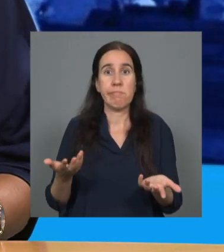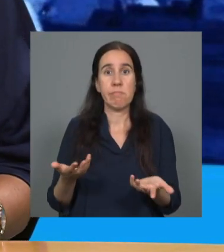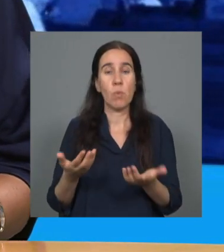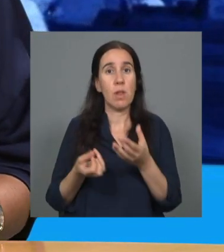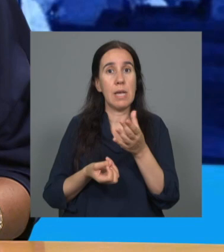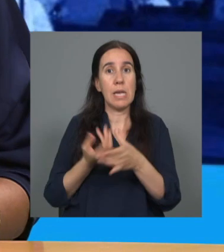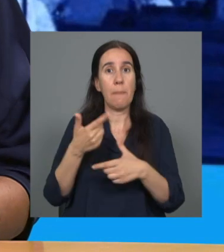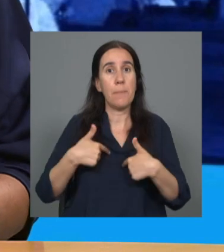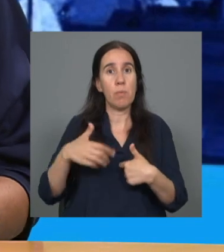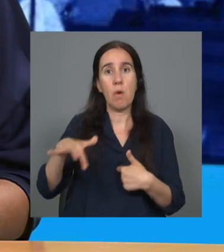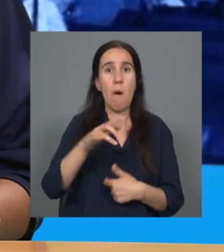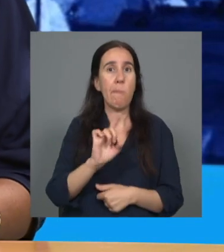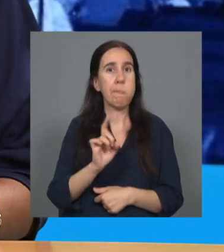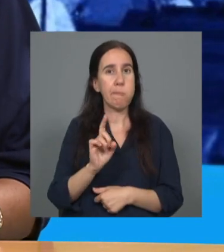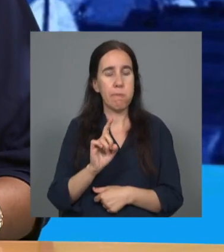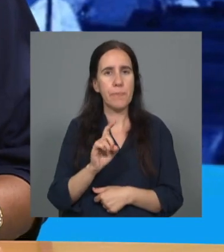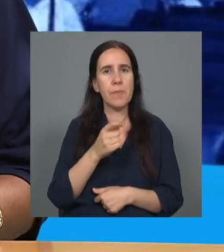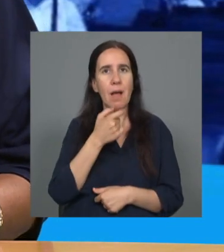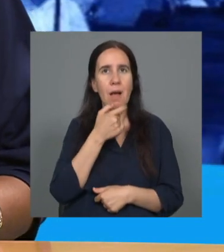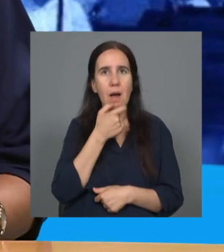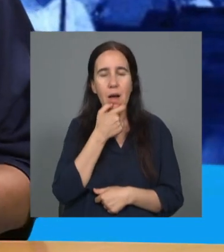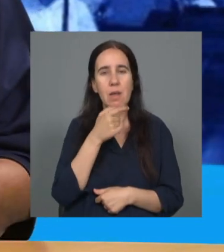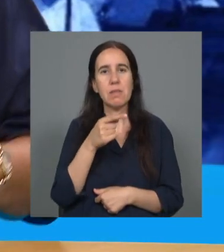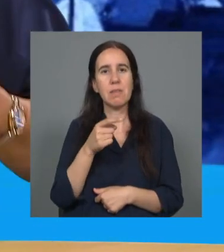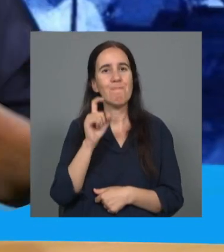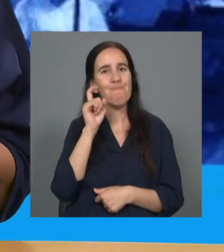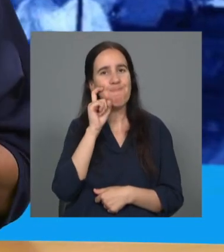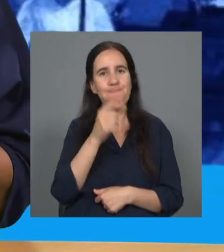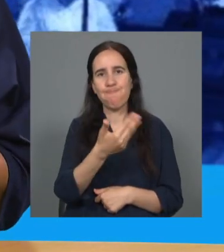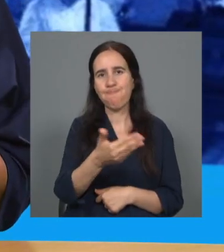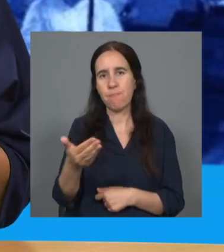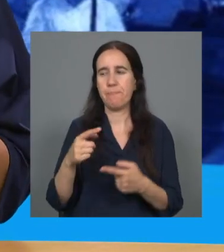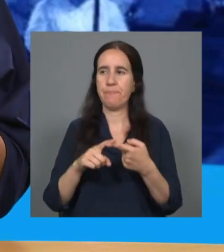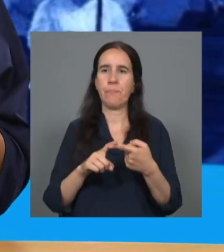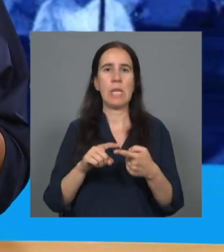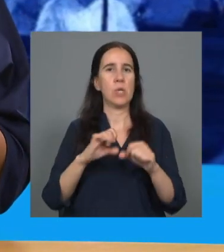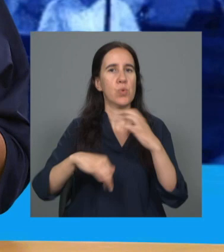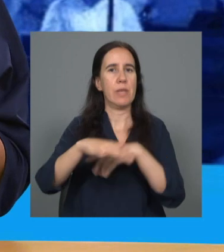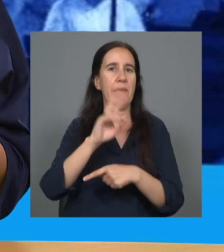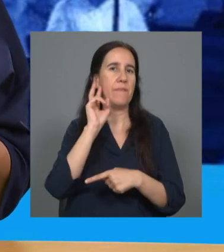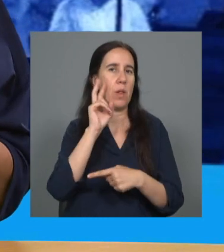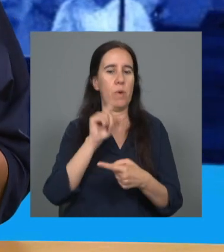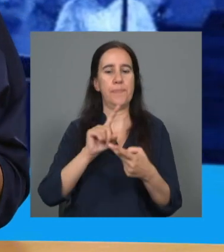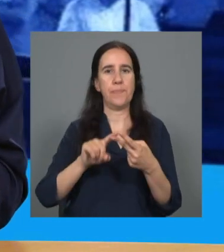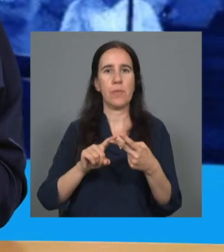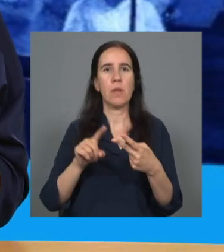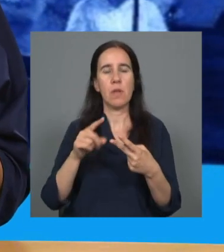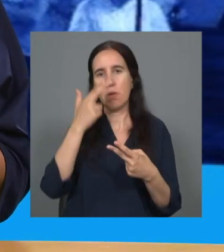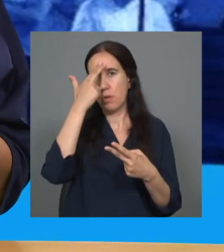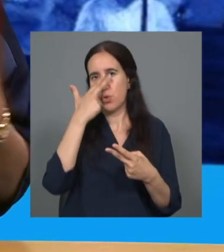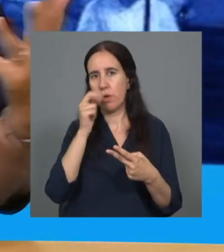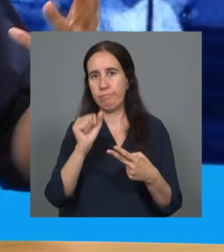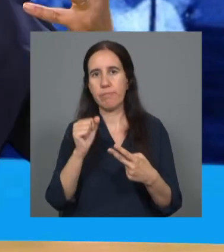criar por si própria e precisa de socorrer desses pilares que são os valores da sociedade, que são a história do